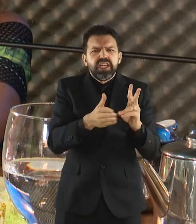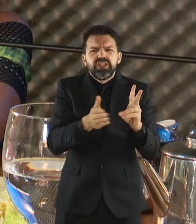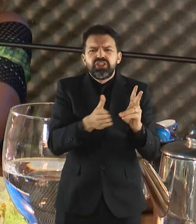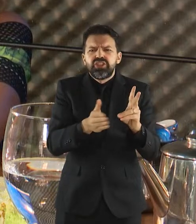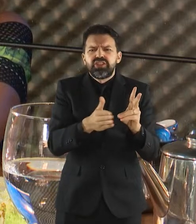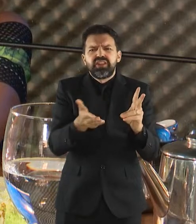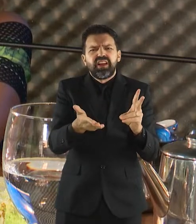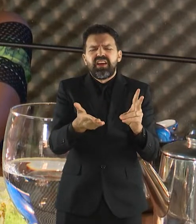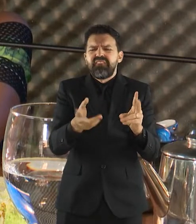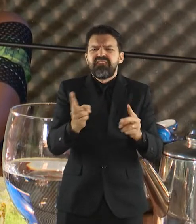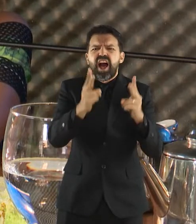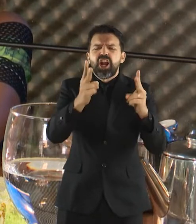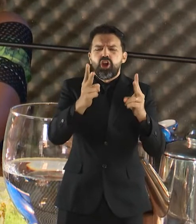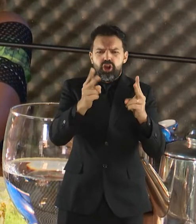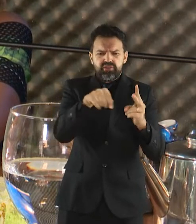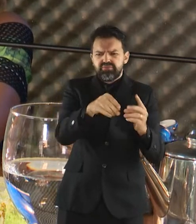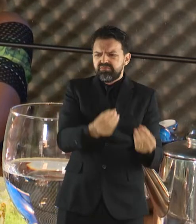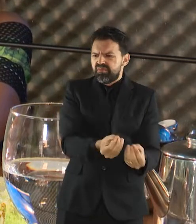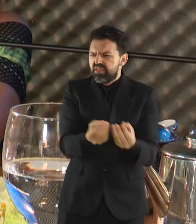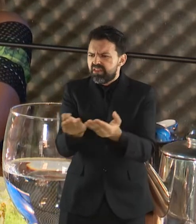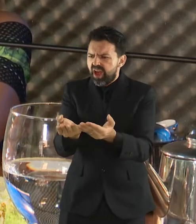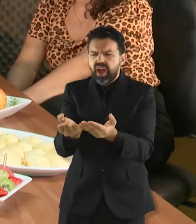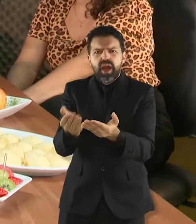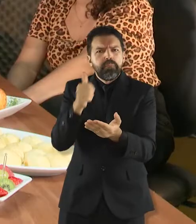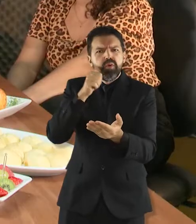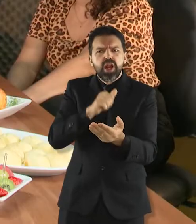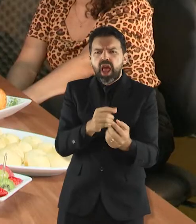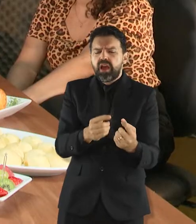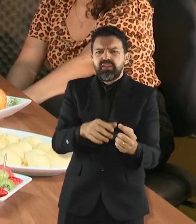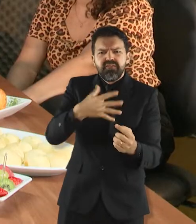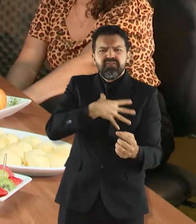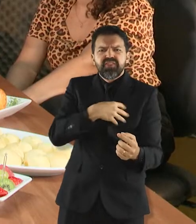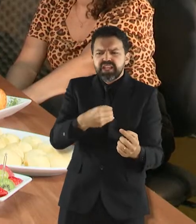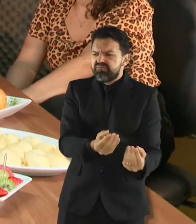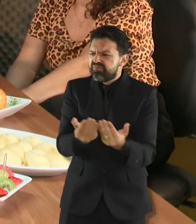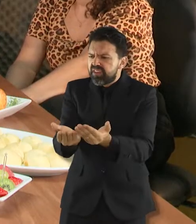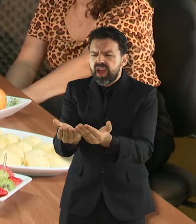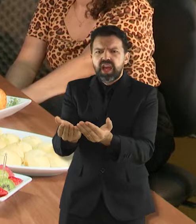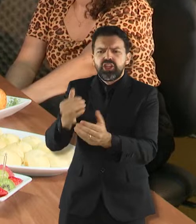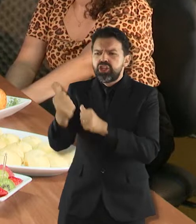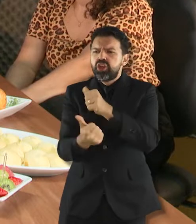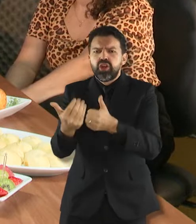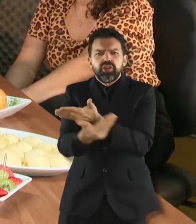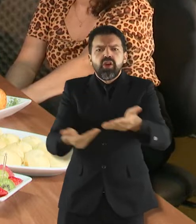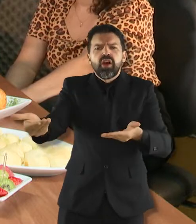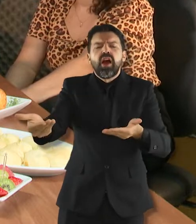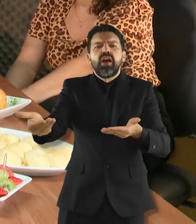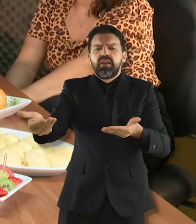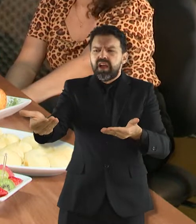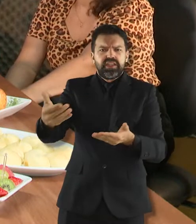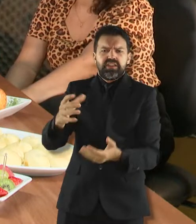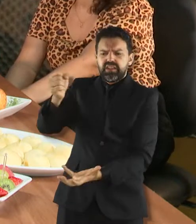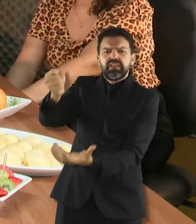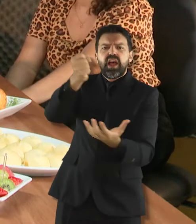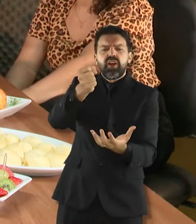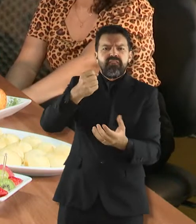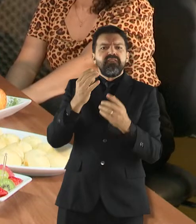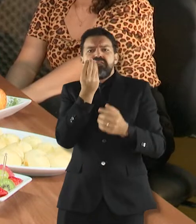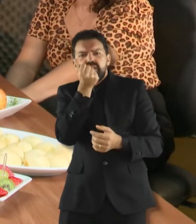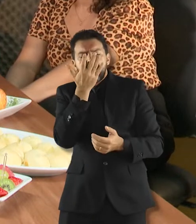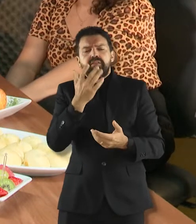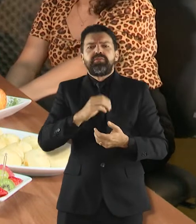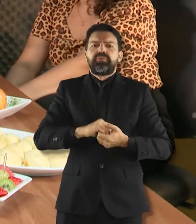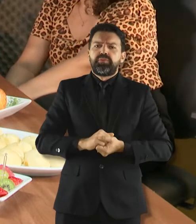caso o valor dela era uma saca de farinha. Então, nossa, assim, é algo ainda que me comove muito, esse tipo de coisa, sabe? Nossa, demais,